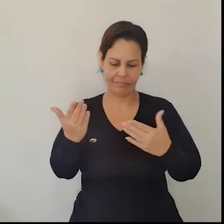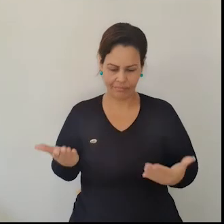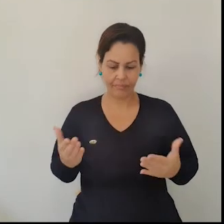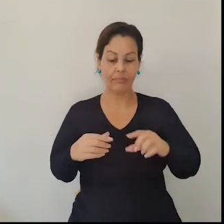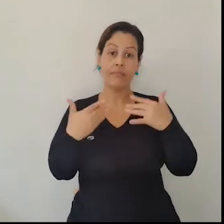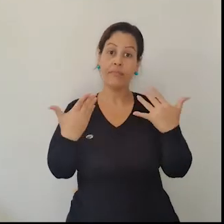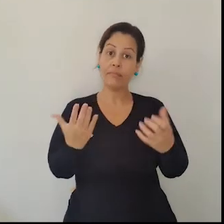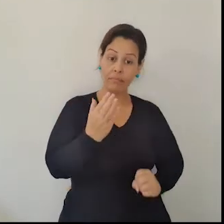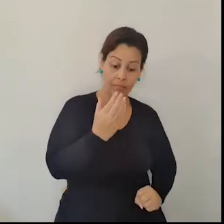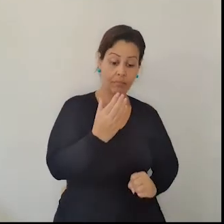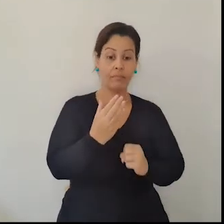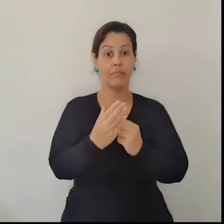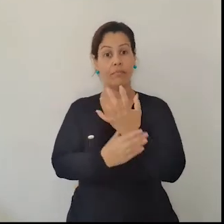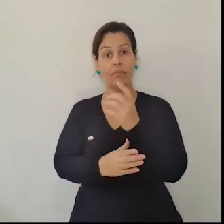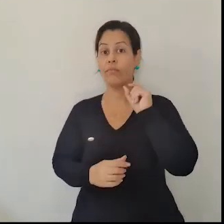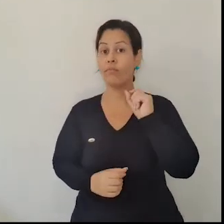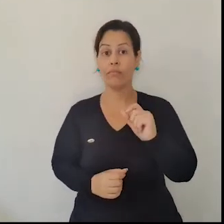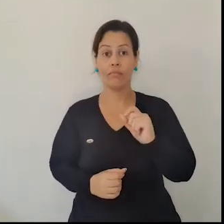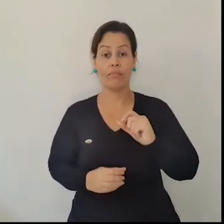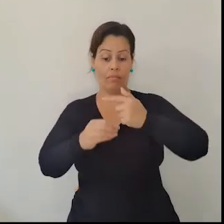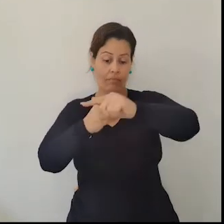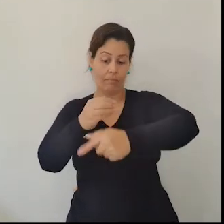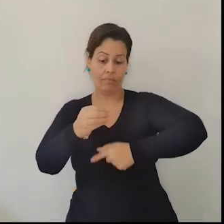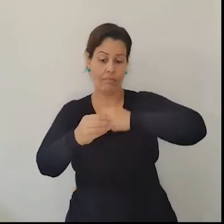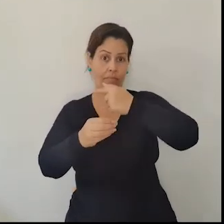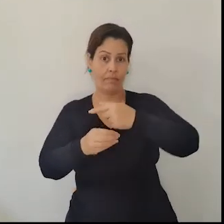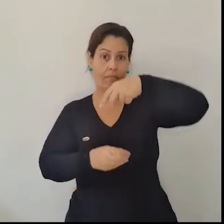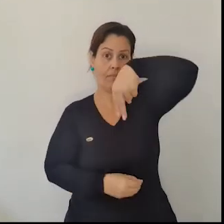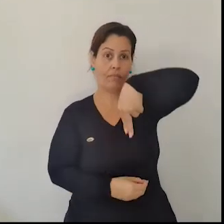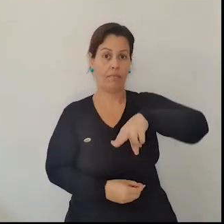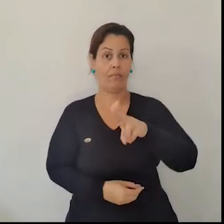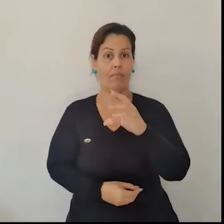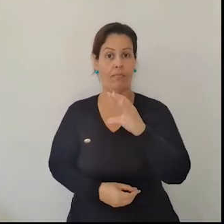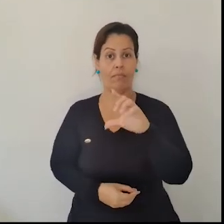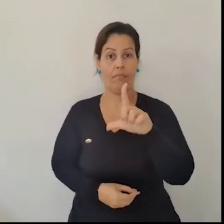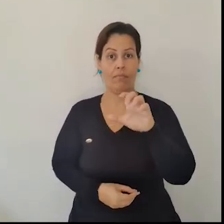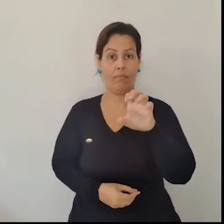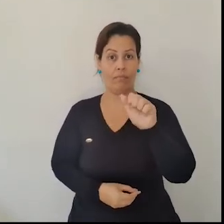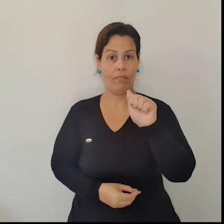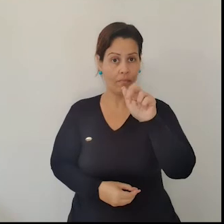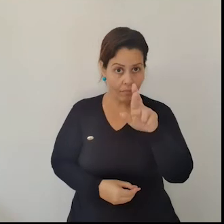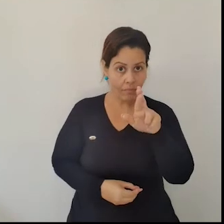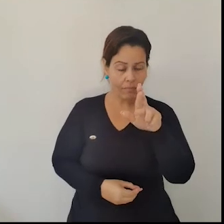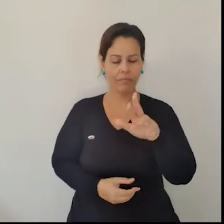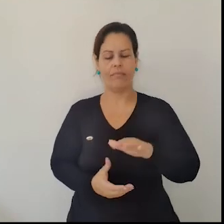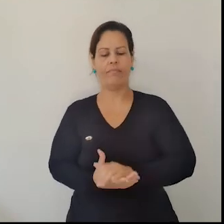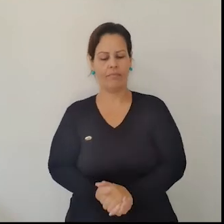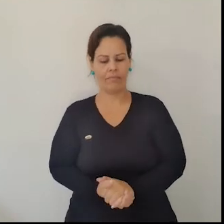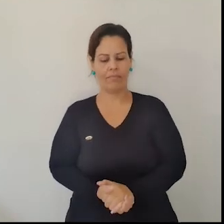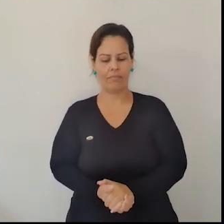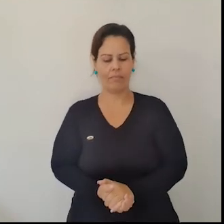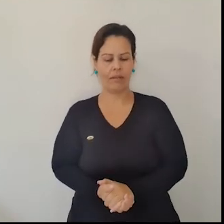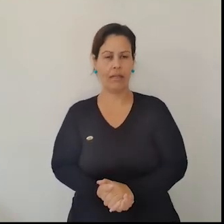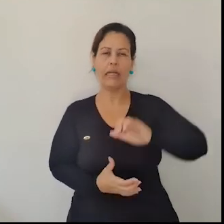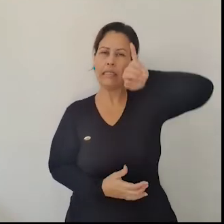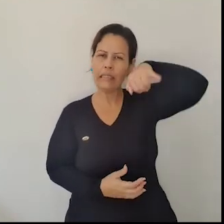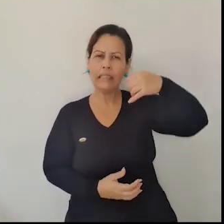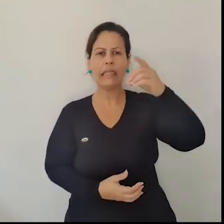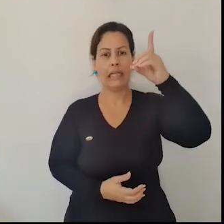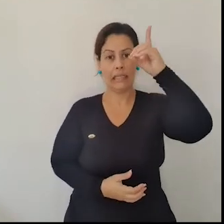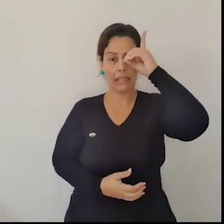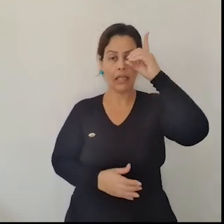o átomo nuclear. Então, até então, a gente teria um átomo proposto por Dalton, um